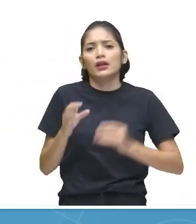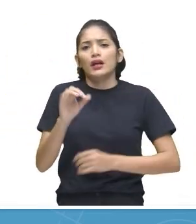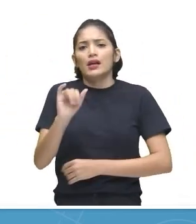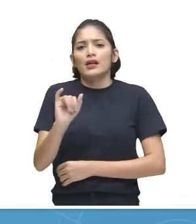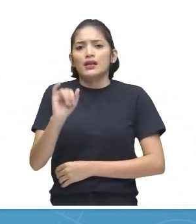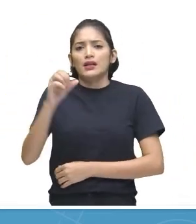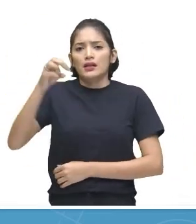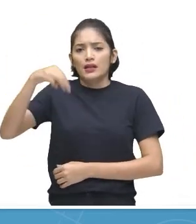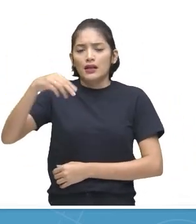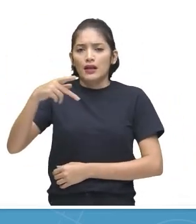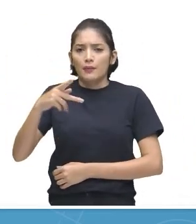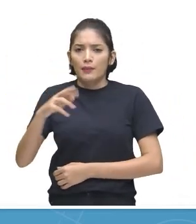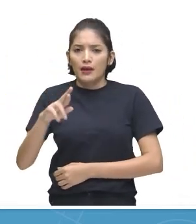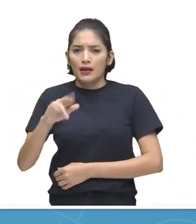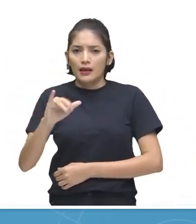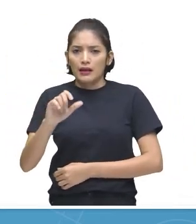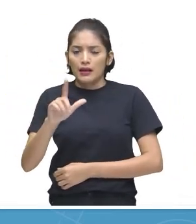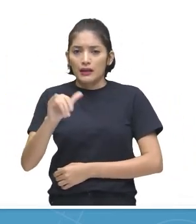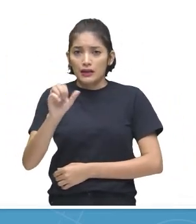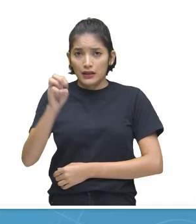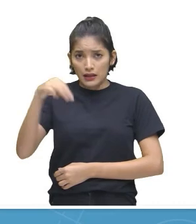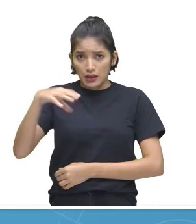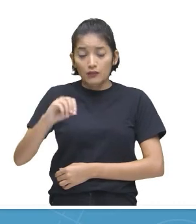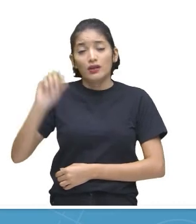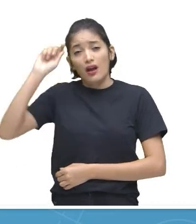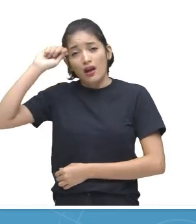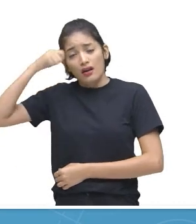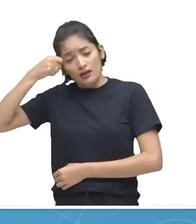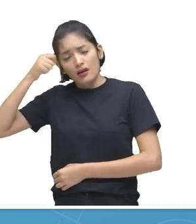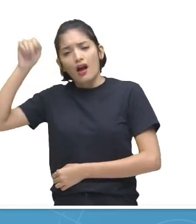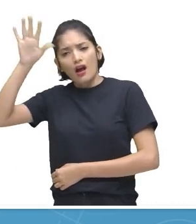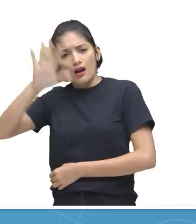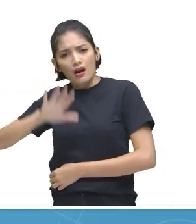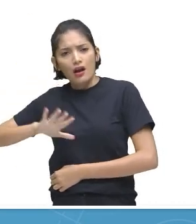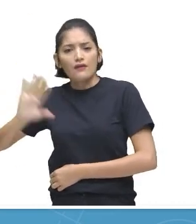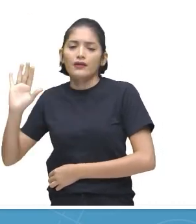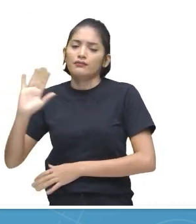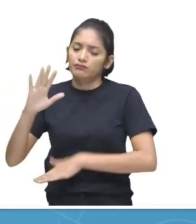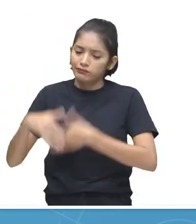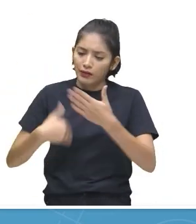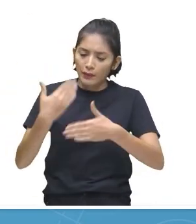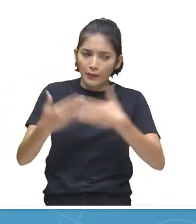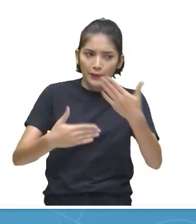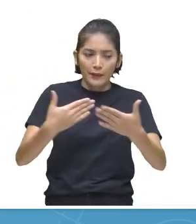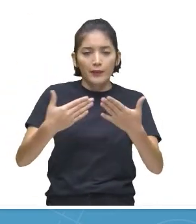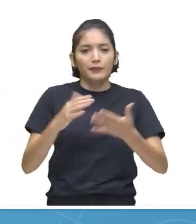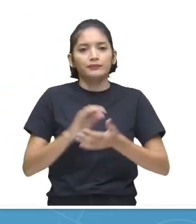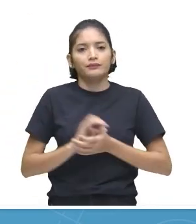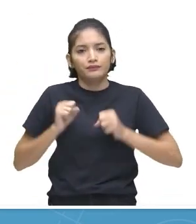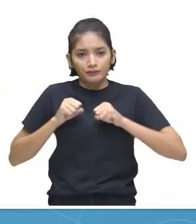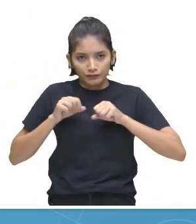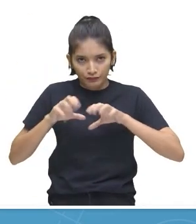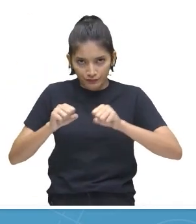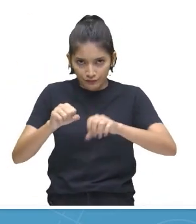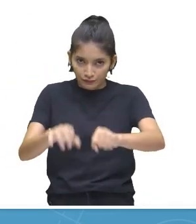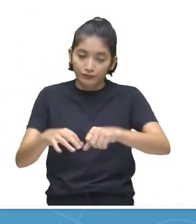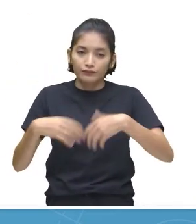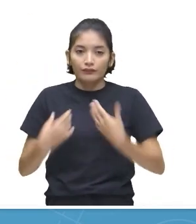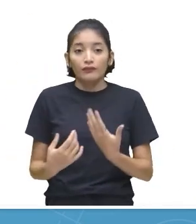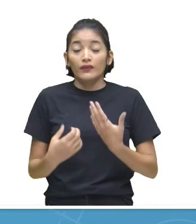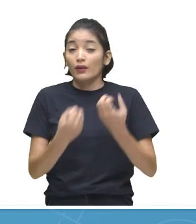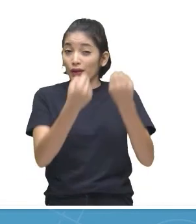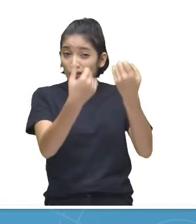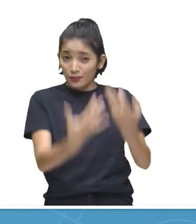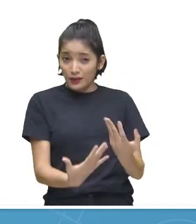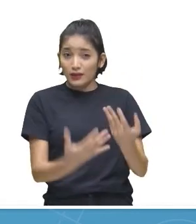europeu, aonde a África foi feita partilha, né? A partilha da África. Então, a gente vai ver no comentário justamente sobre isso. O comentário da questão traz justamente